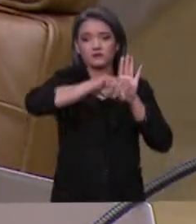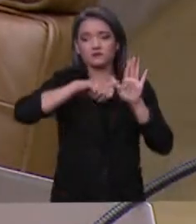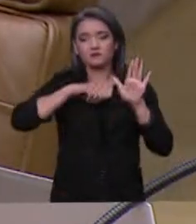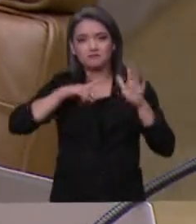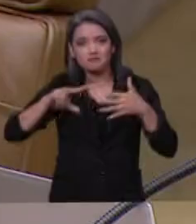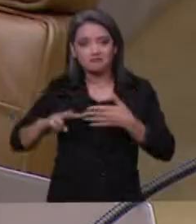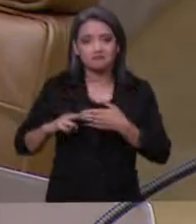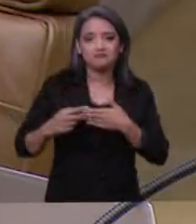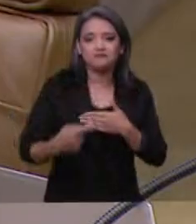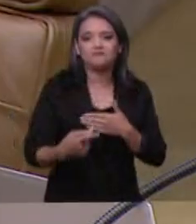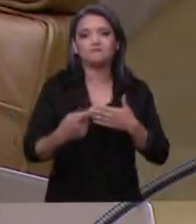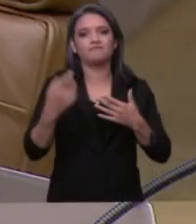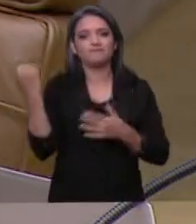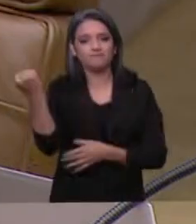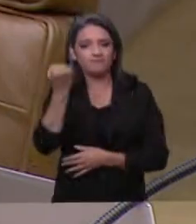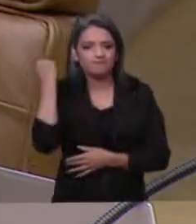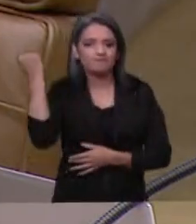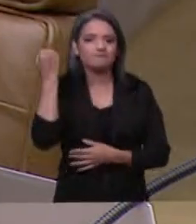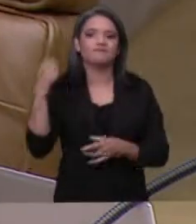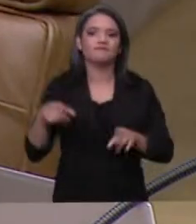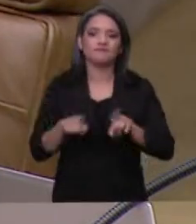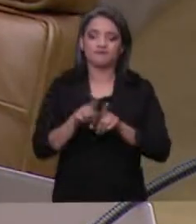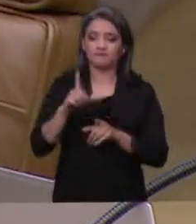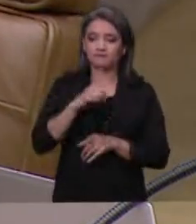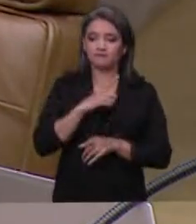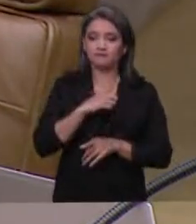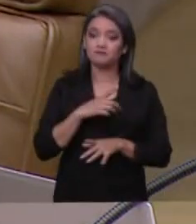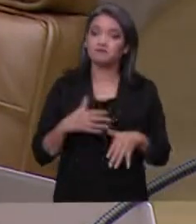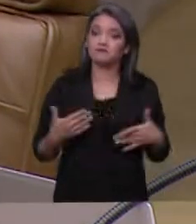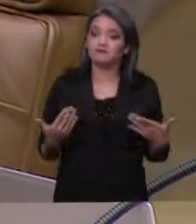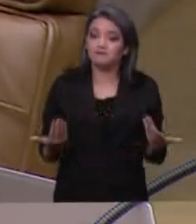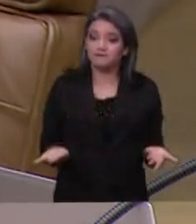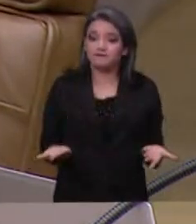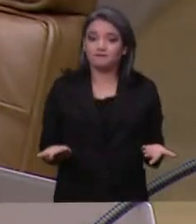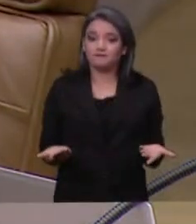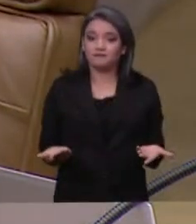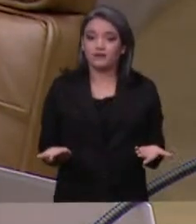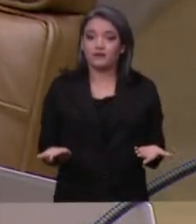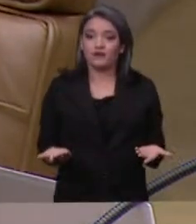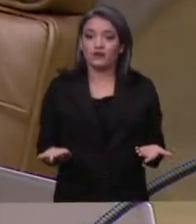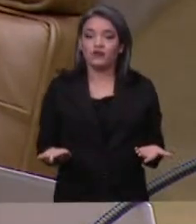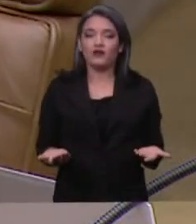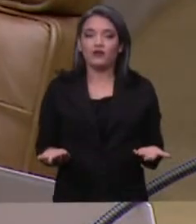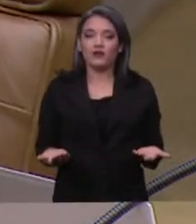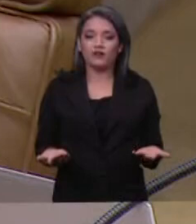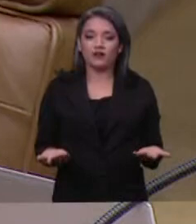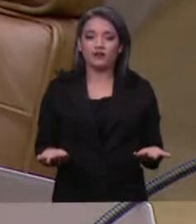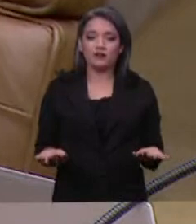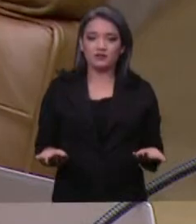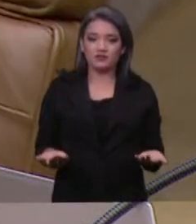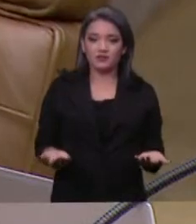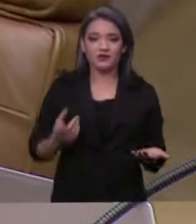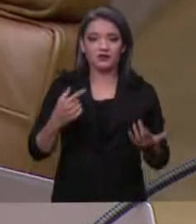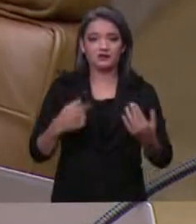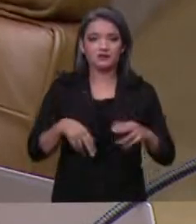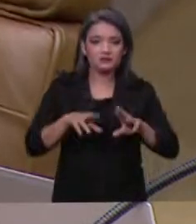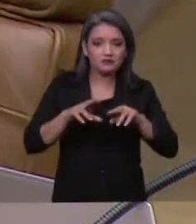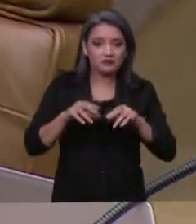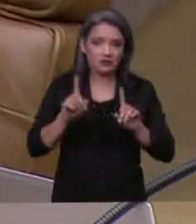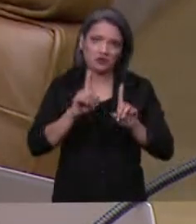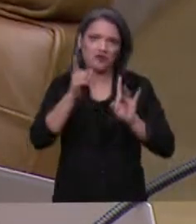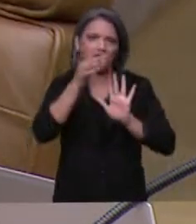consequências gravíssimas que se têm. Portanto, eu não vou ler com o mesmo detalhamento o